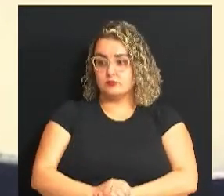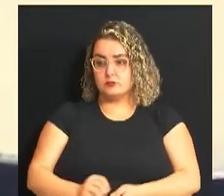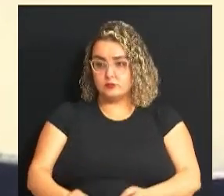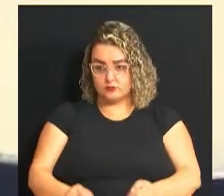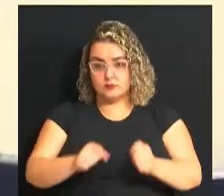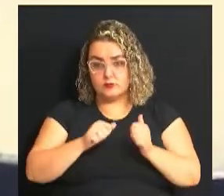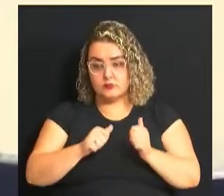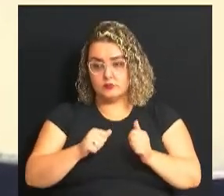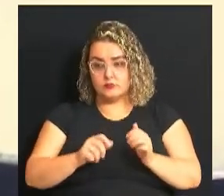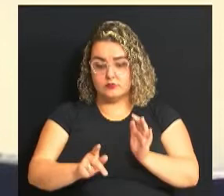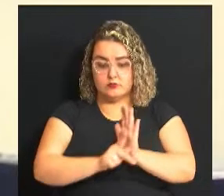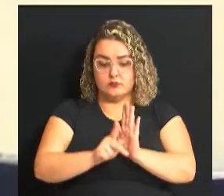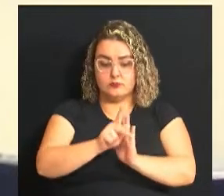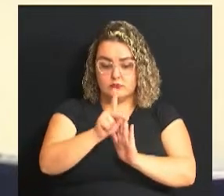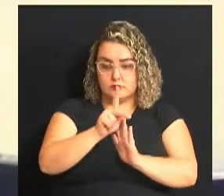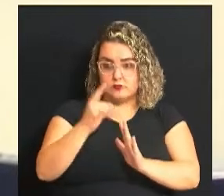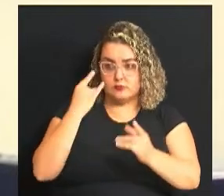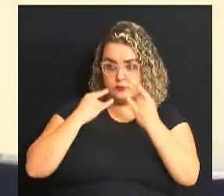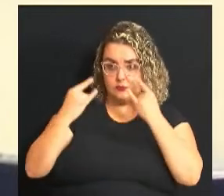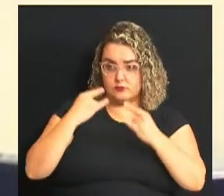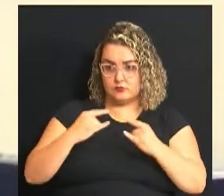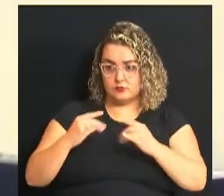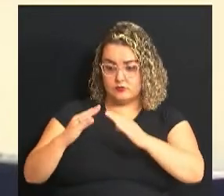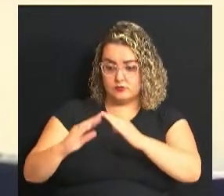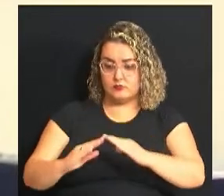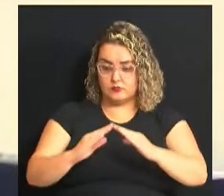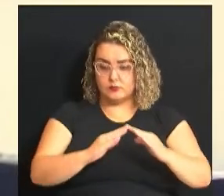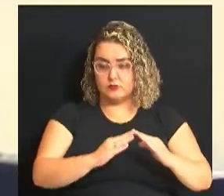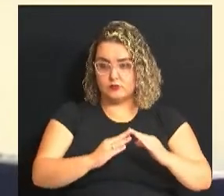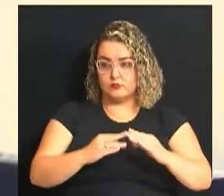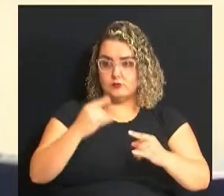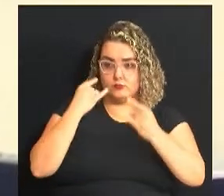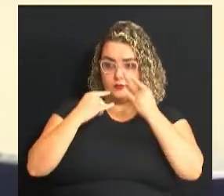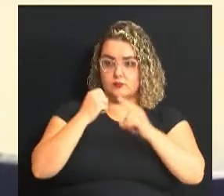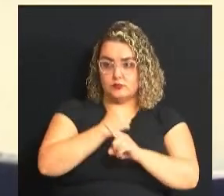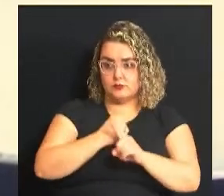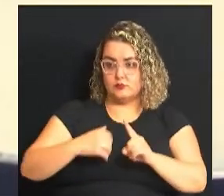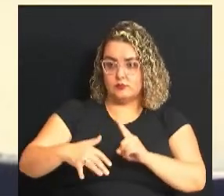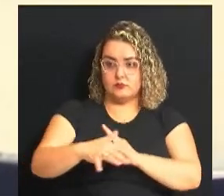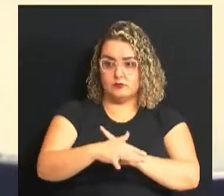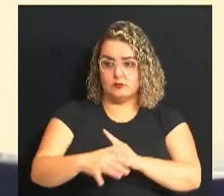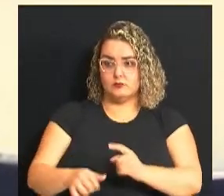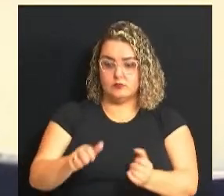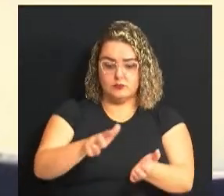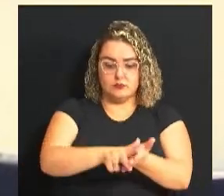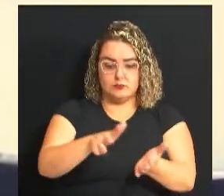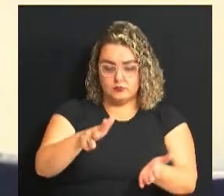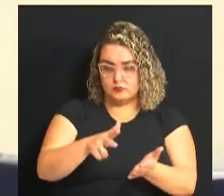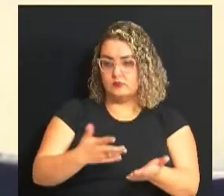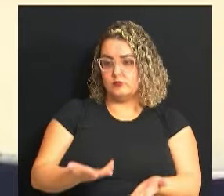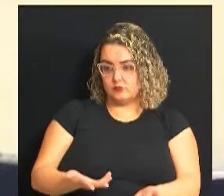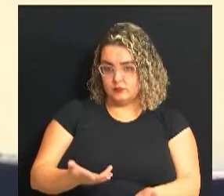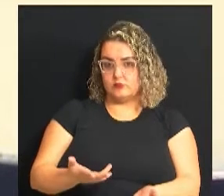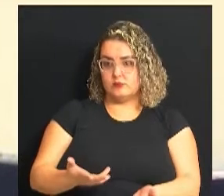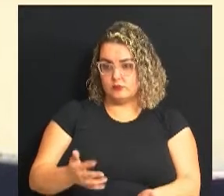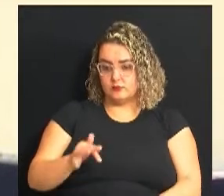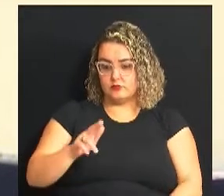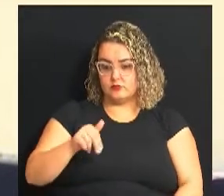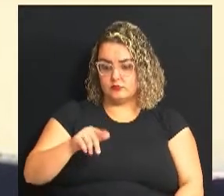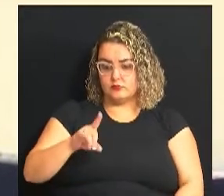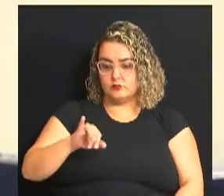dos projetos de interesse habitacionais de interesse social. E a regularização fundiária talvez seja a maior